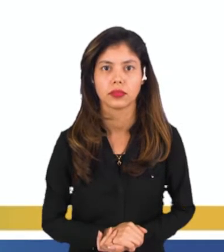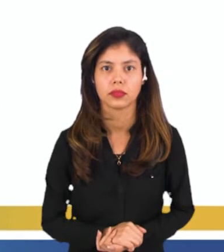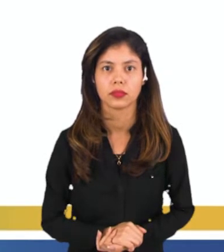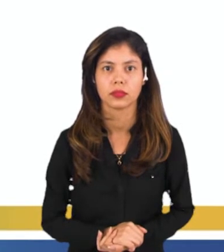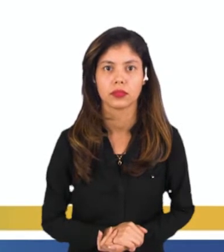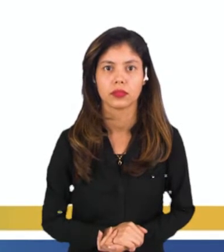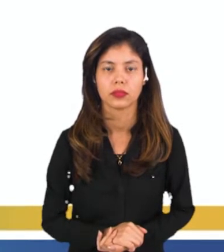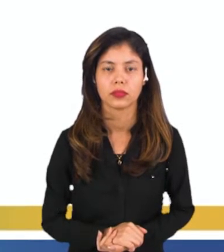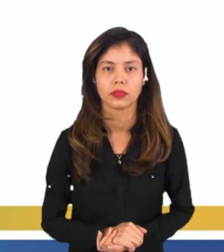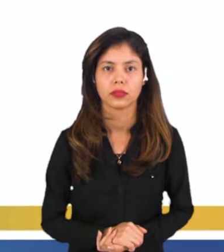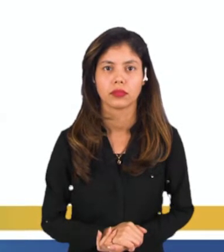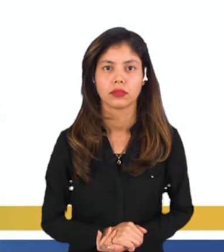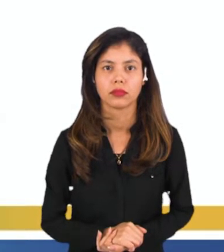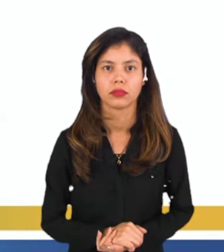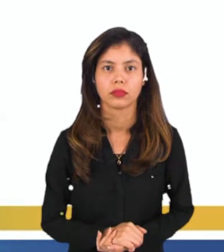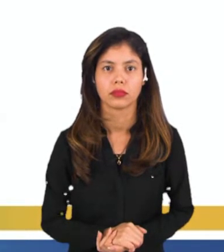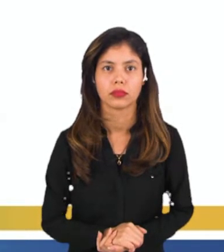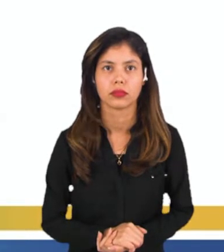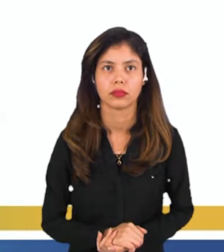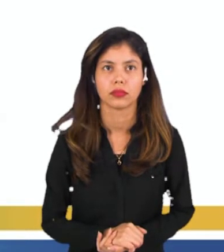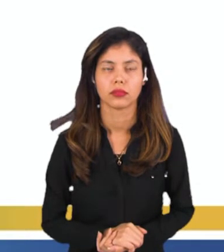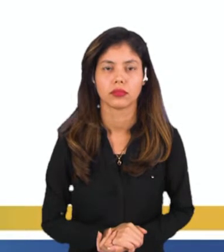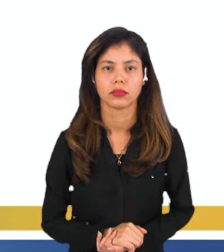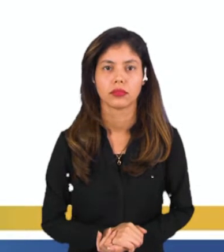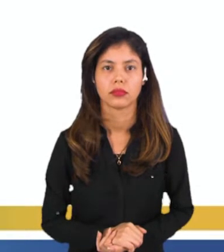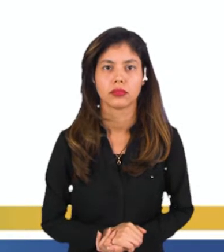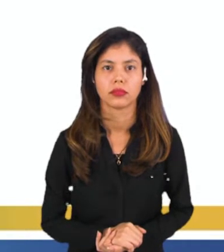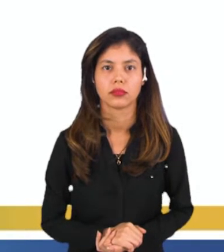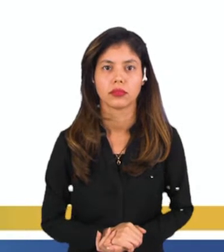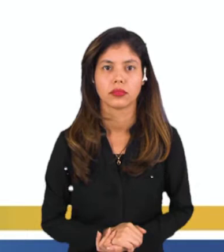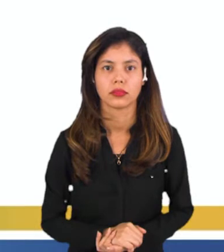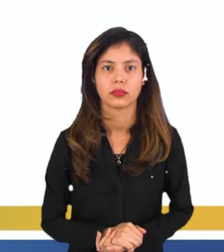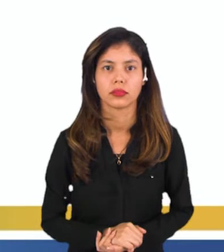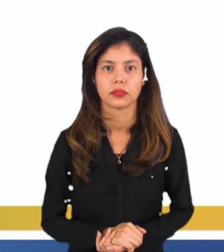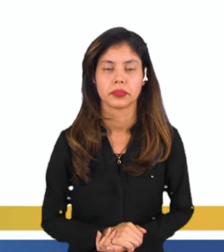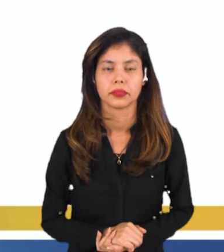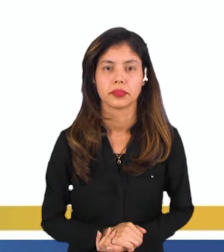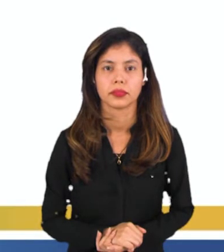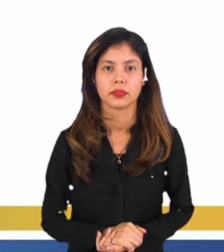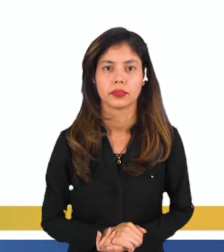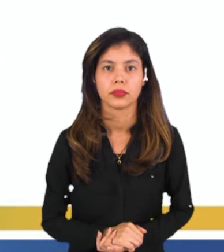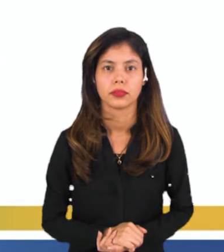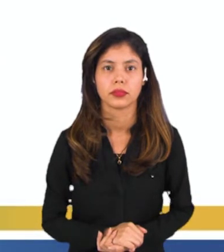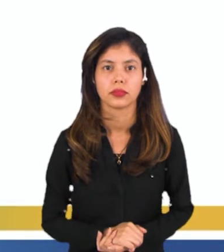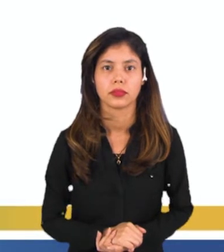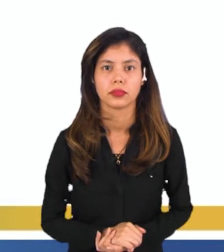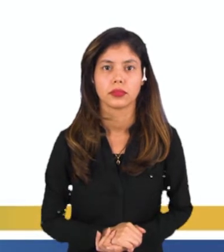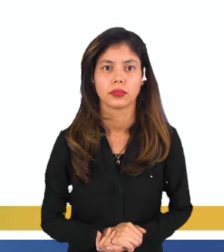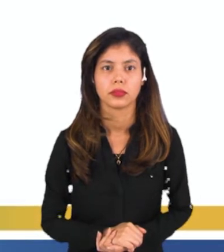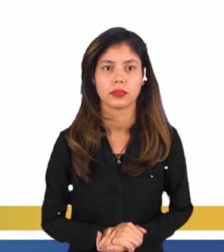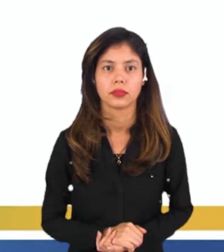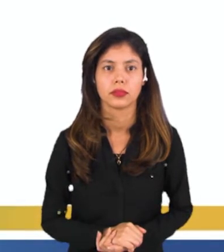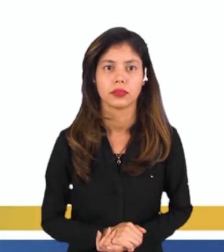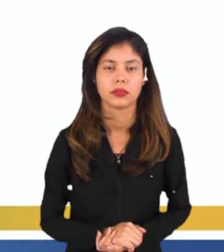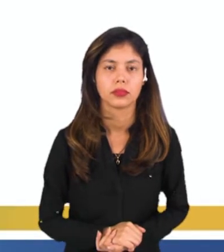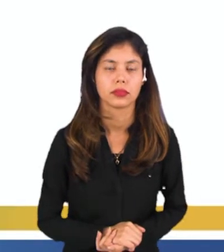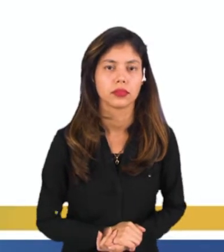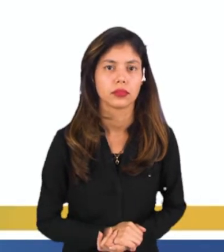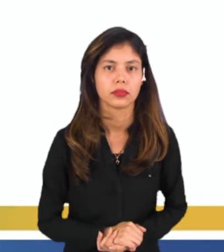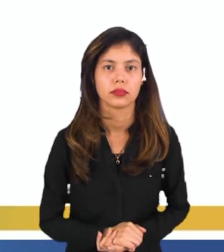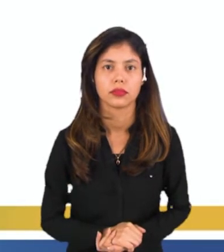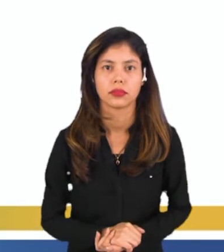menciona em vários textos como Confieso que Vivi e em Memorial de Ilha Negra,